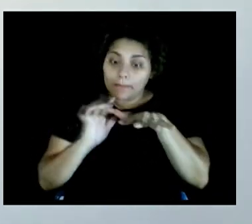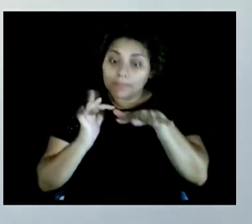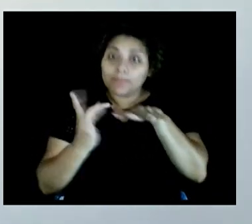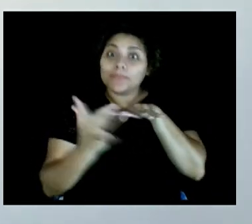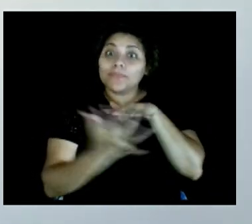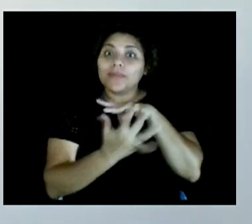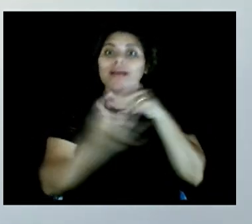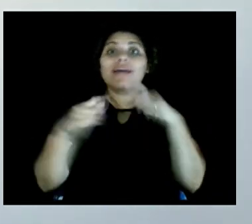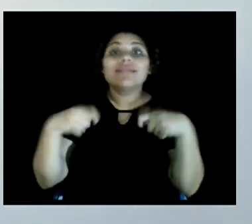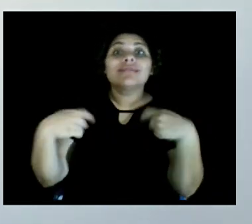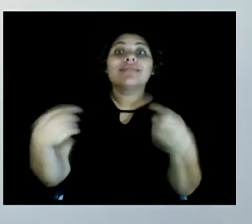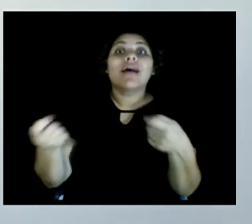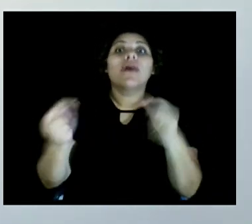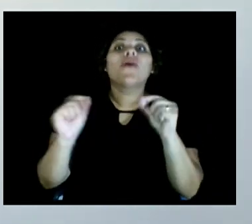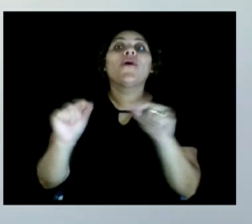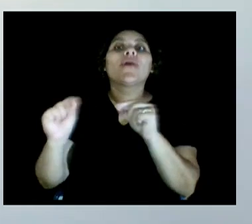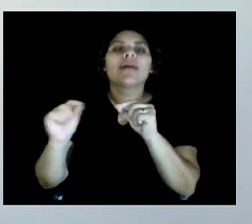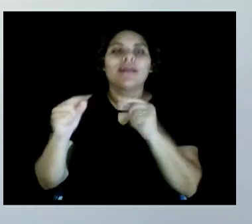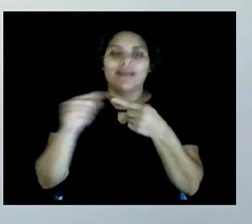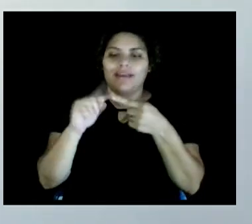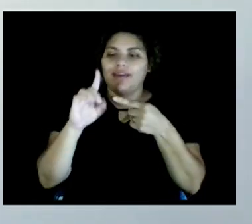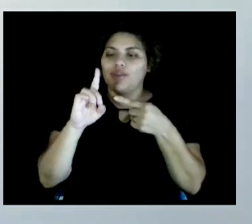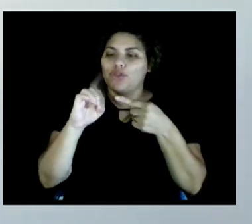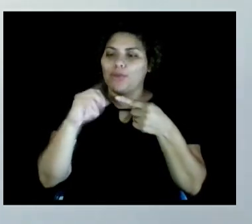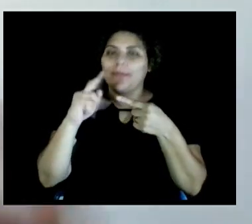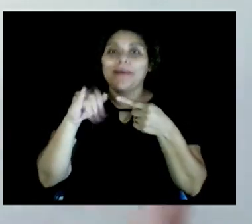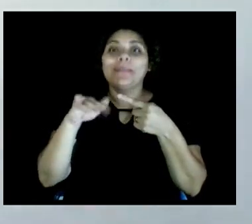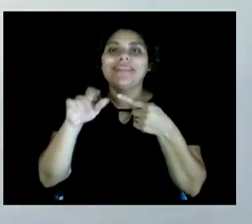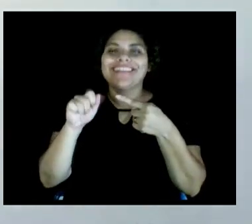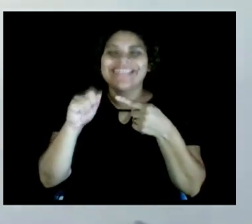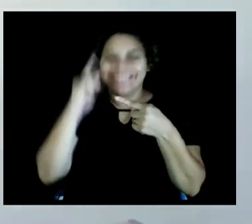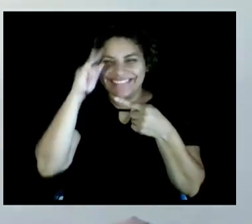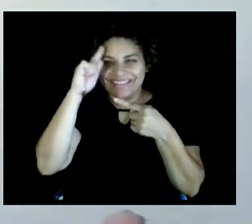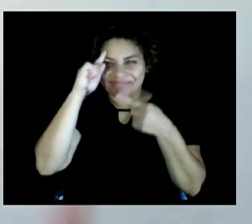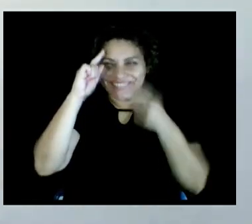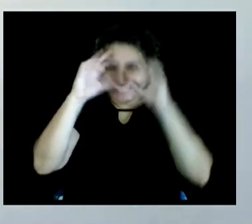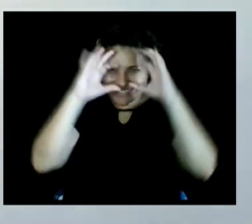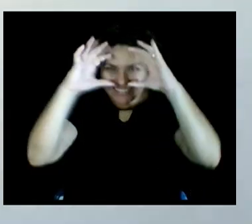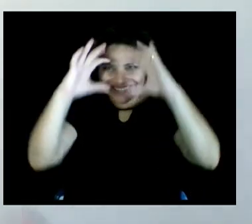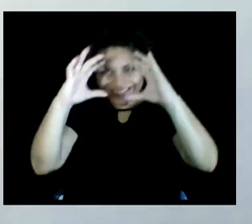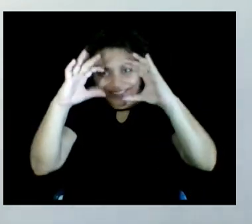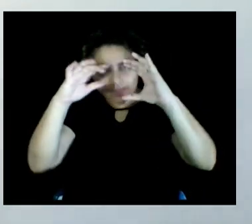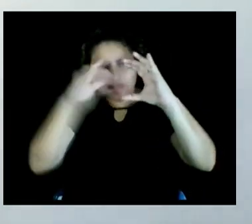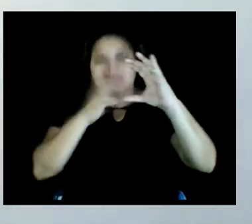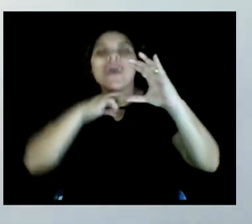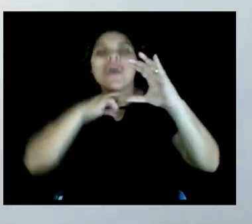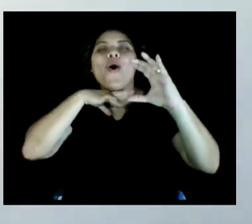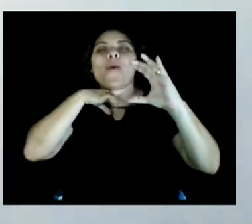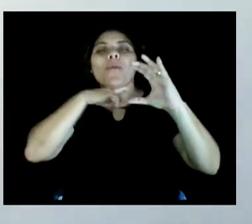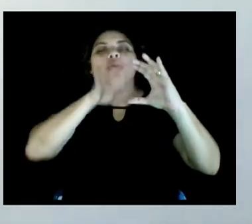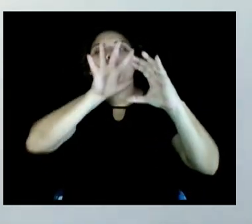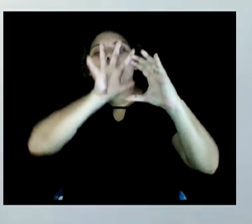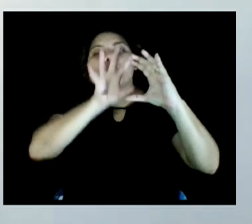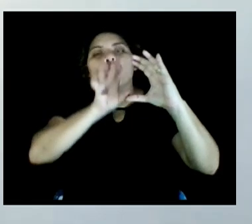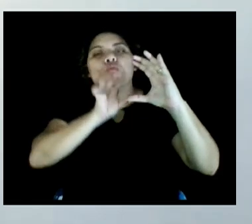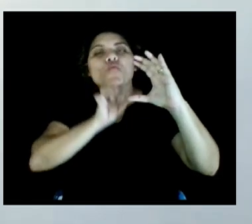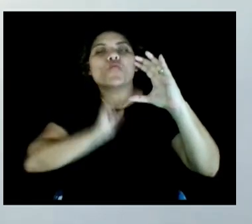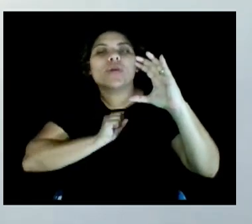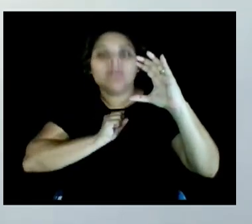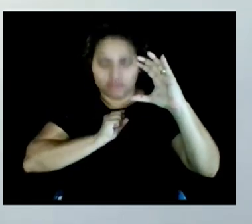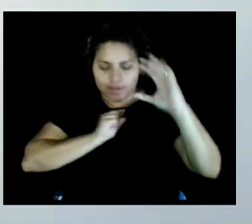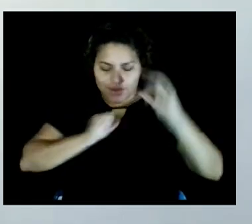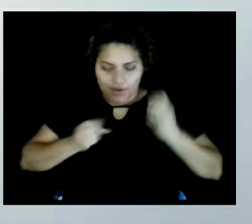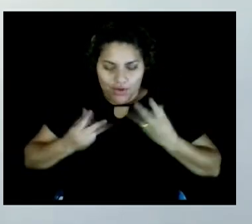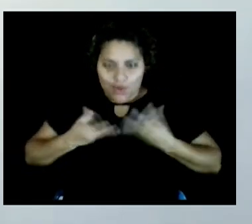dopamina, né? Que é você consumir ali um determinado conteúdo de uma forma rápida, sem um esforço.